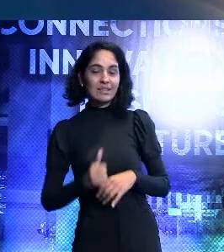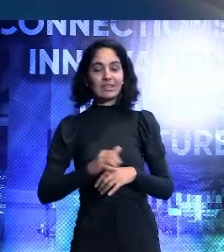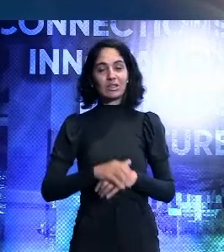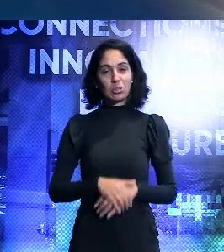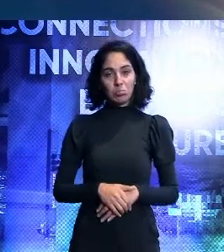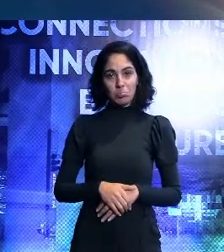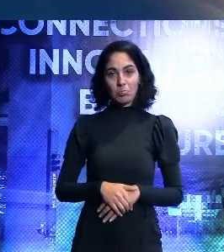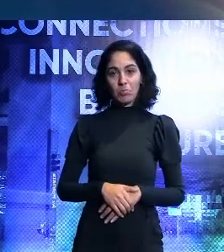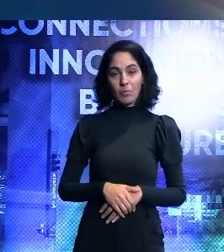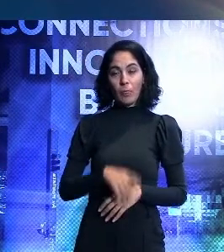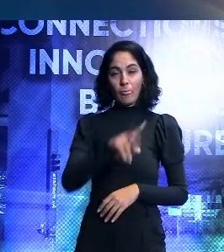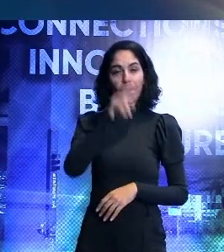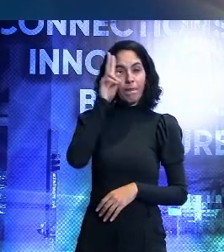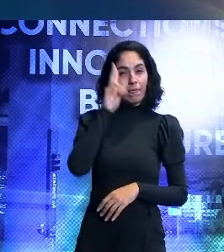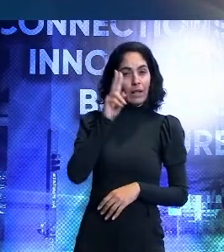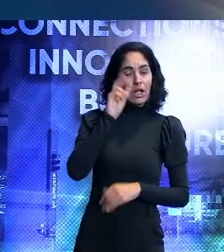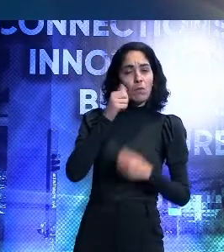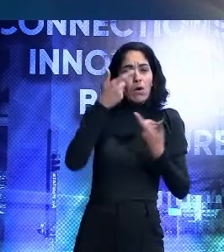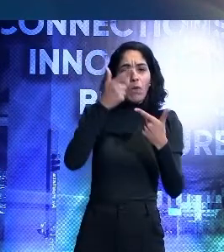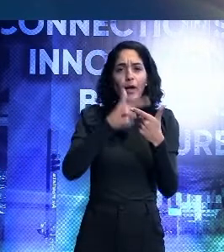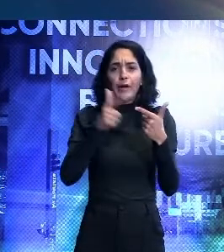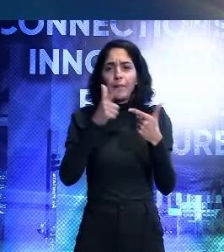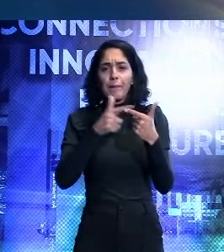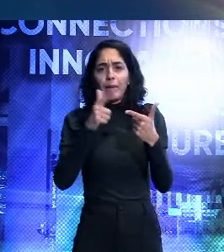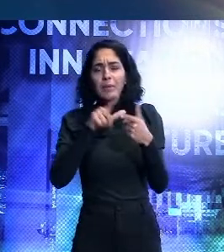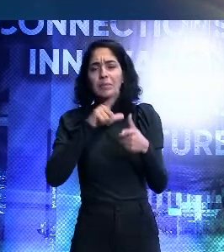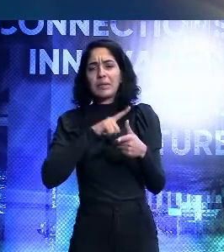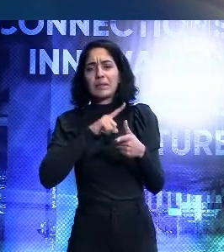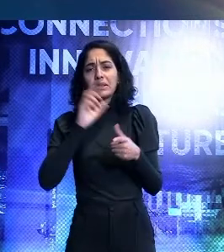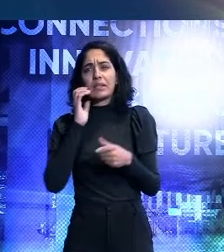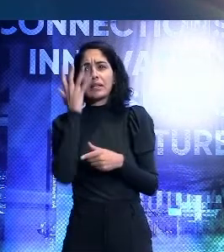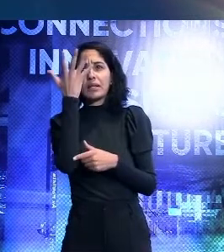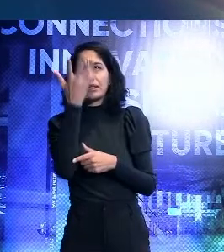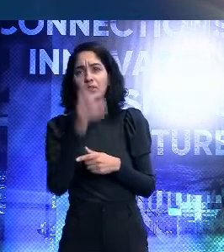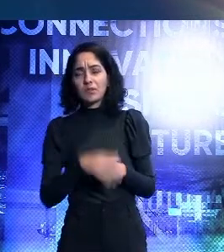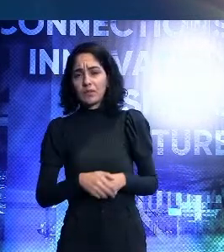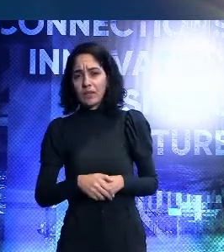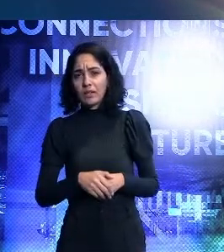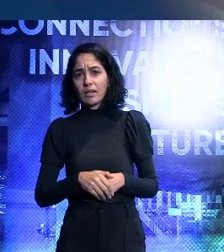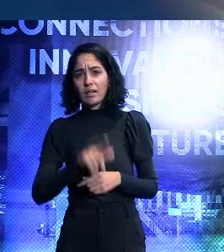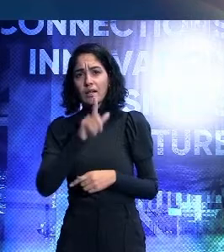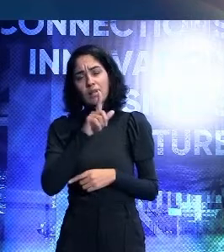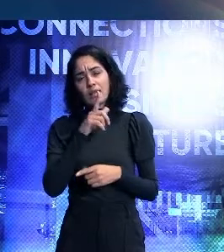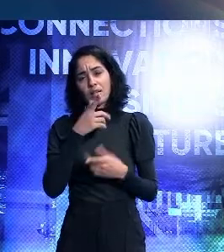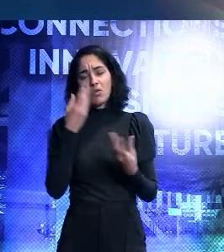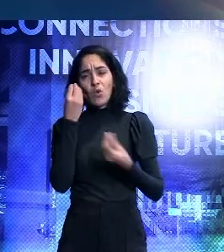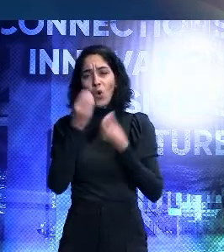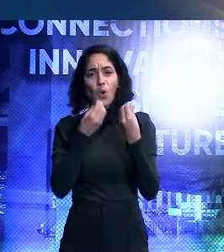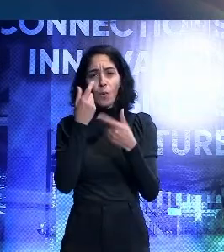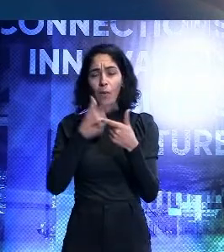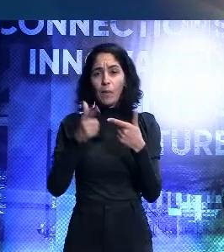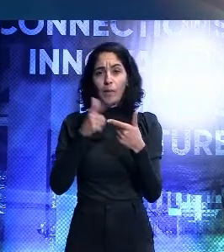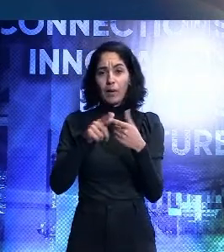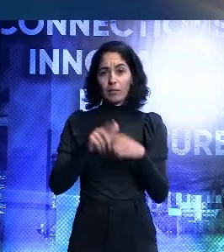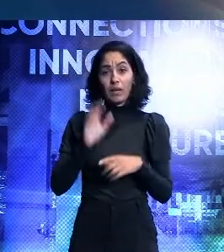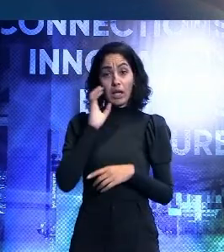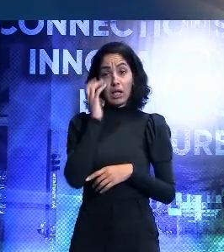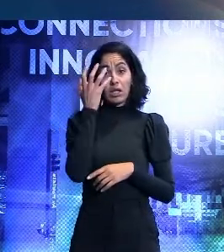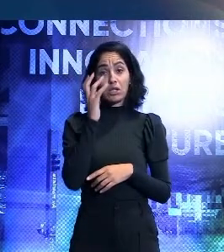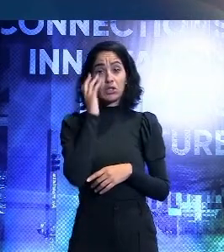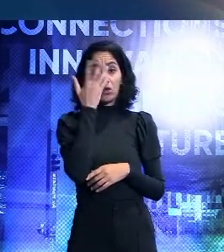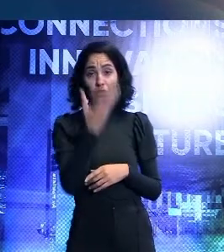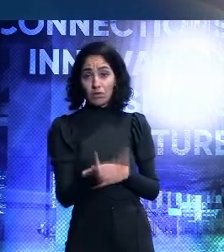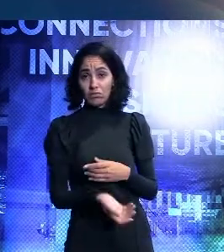Ou seja, qual era o problema que os caras queriam resolver? Eles sabiam de Lean lá na Idade da Pedra, será? E eles resolviam com pedra